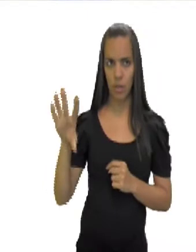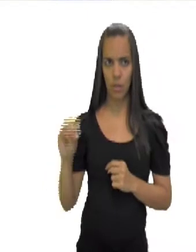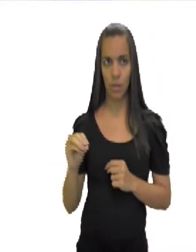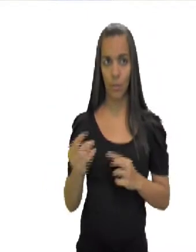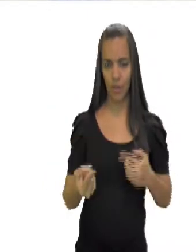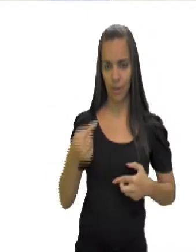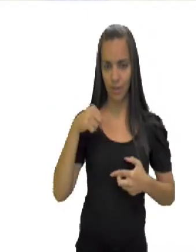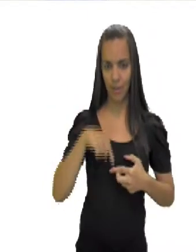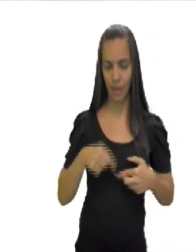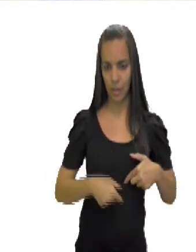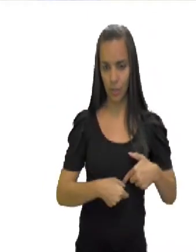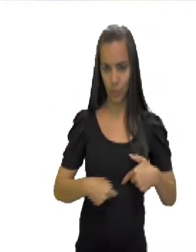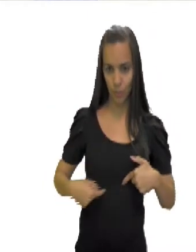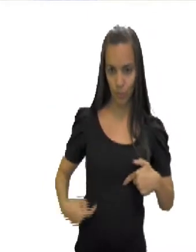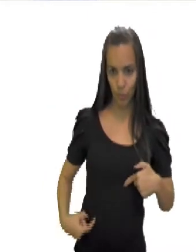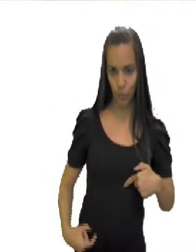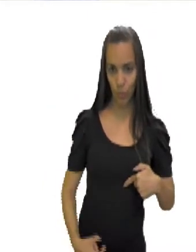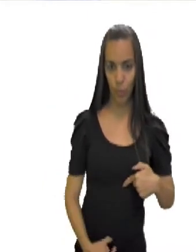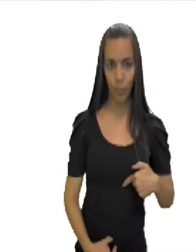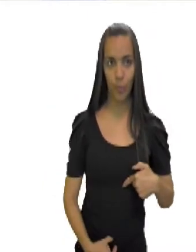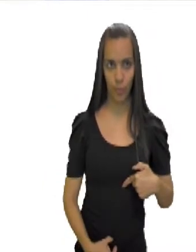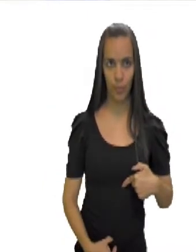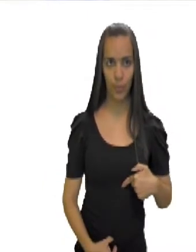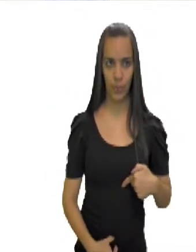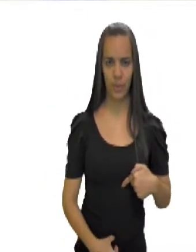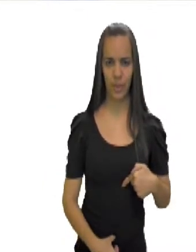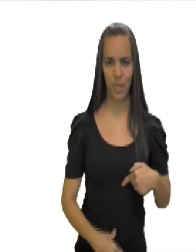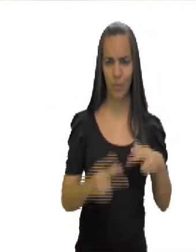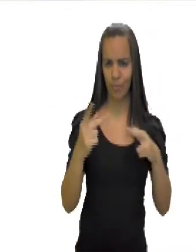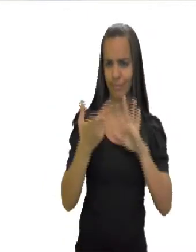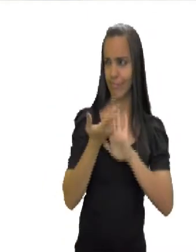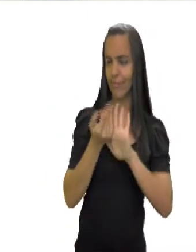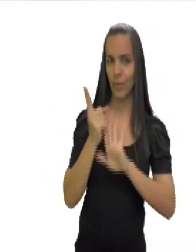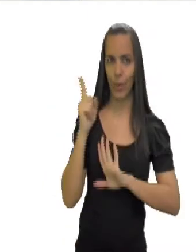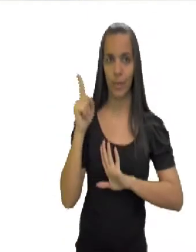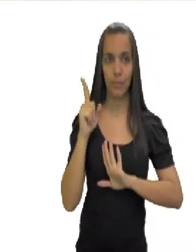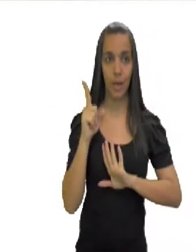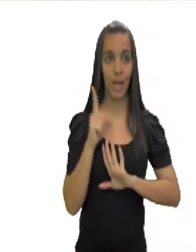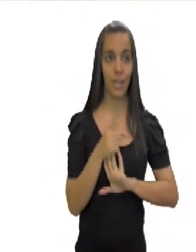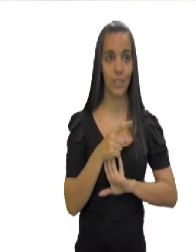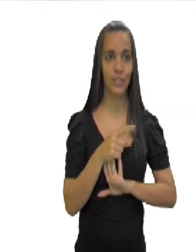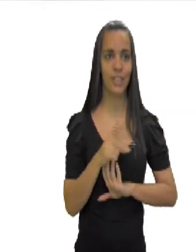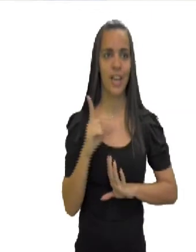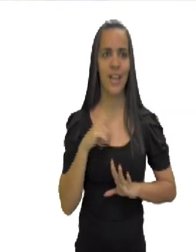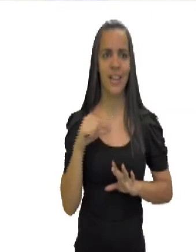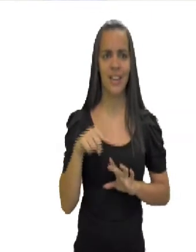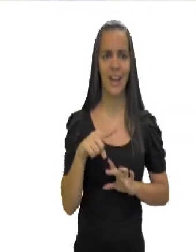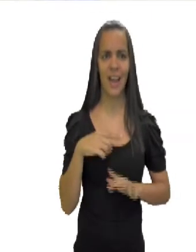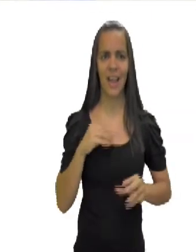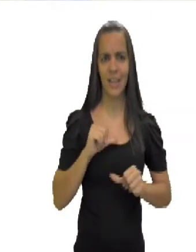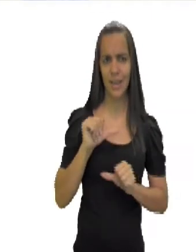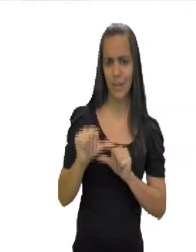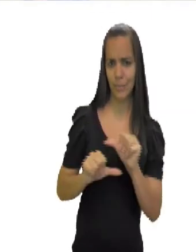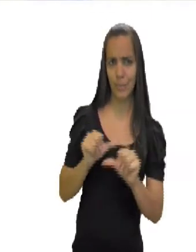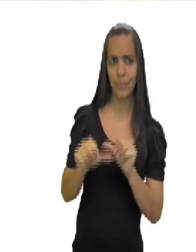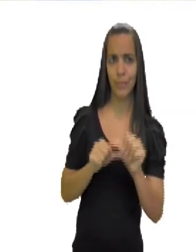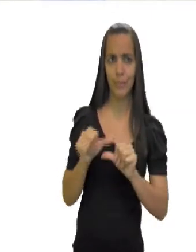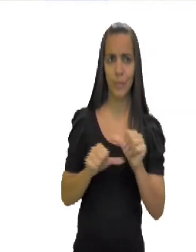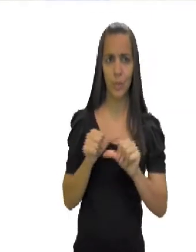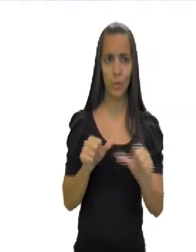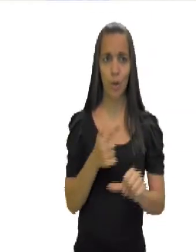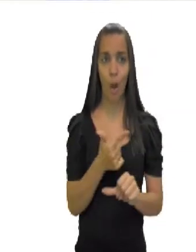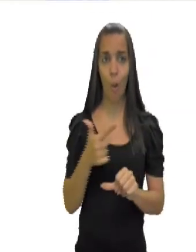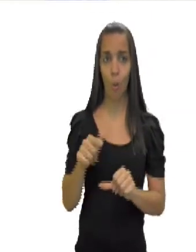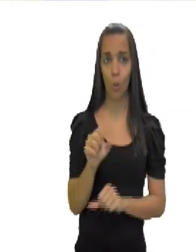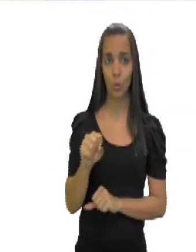Lá ele é misturado ao suco pancreático, que é feito no pâncreas, à bile, vinda do fígado, e ao